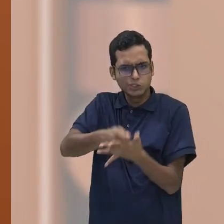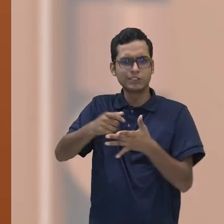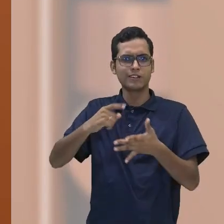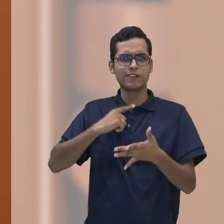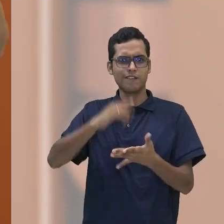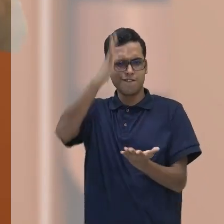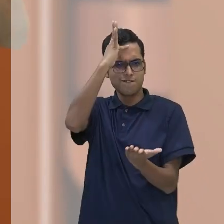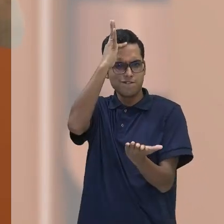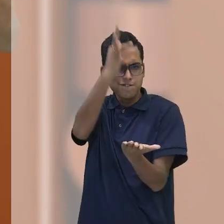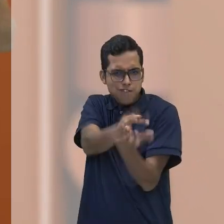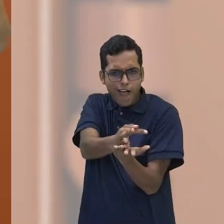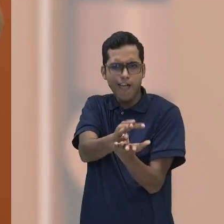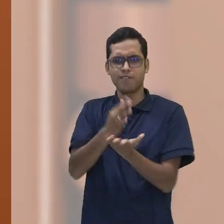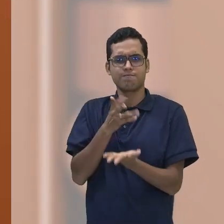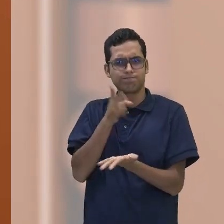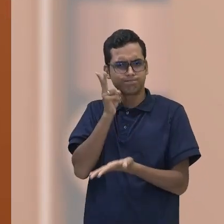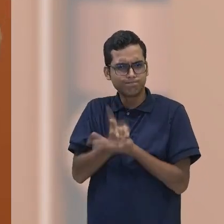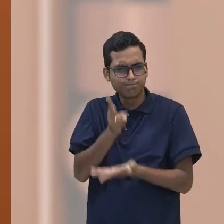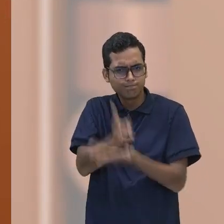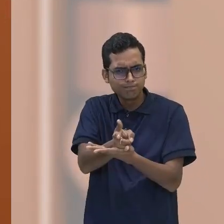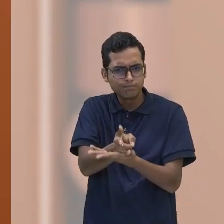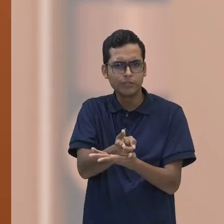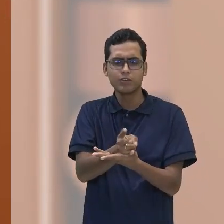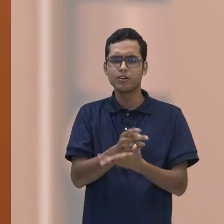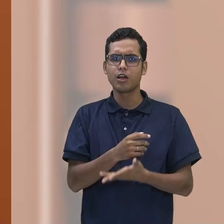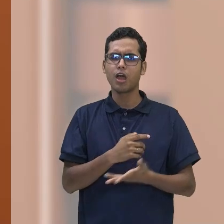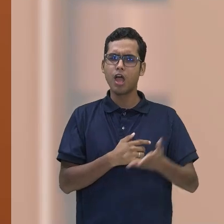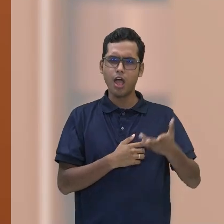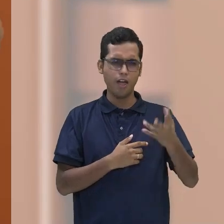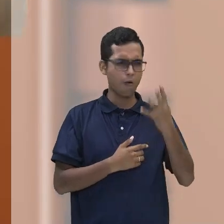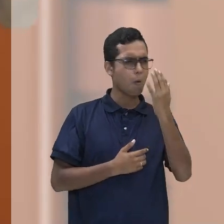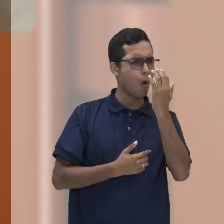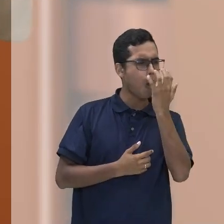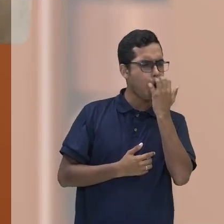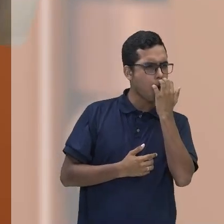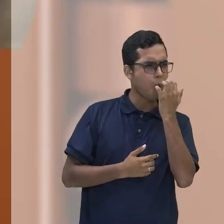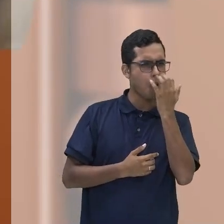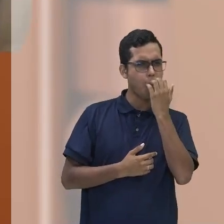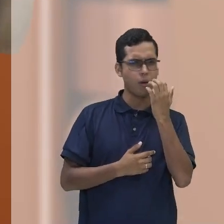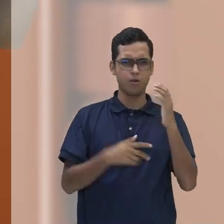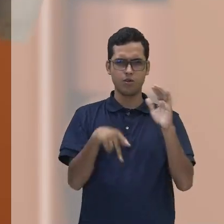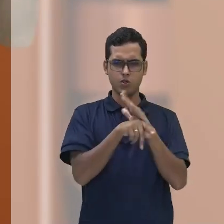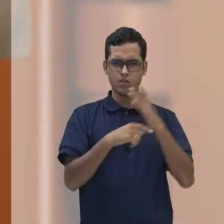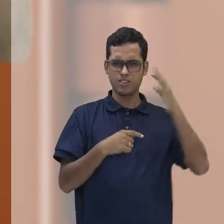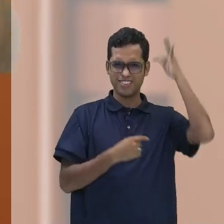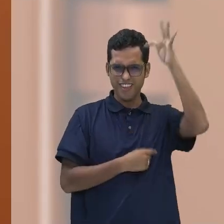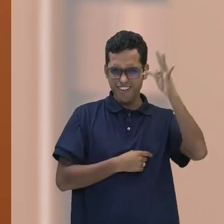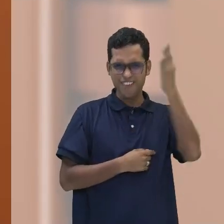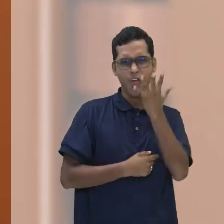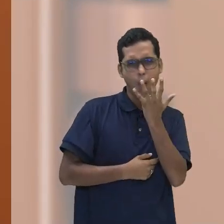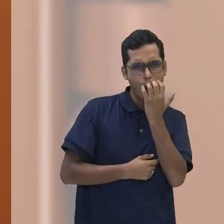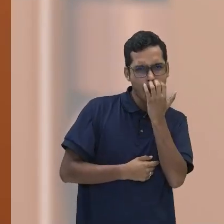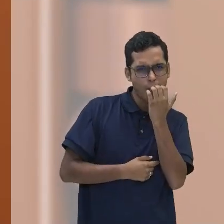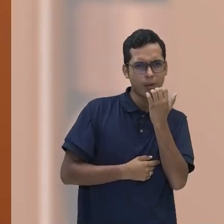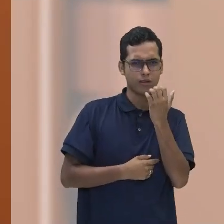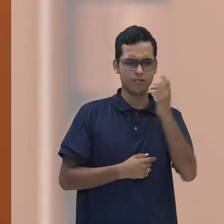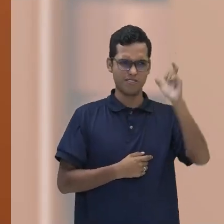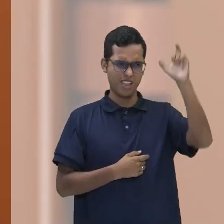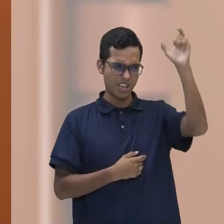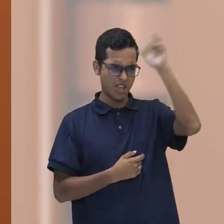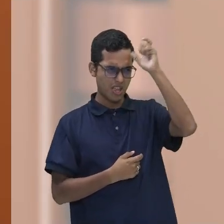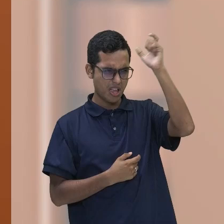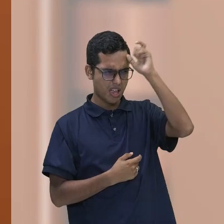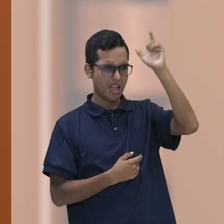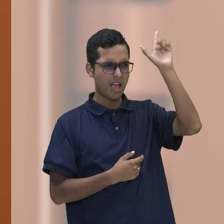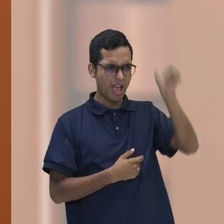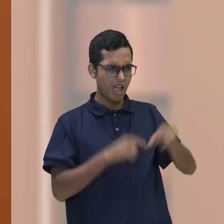e ele vai logo endemonizar Nietzsche, né? É coisa do diabo, é coisa do demônio. Mas o Nietzsche em